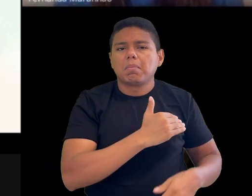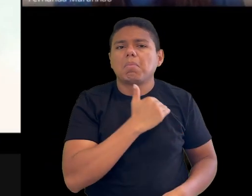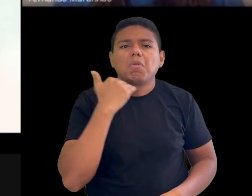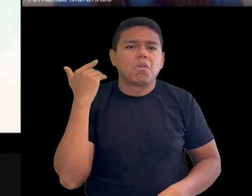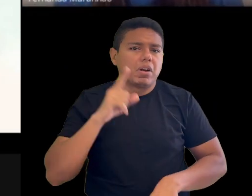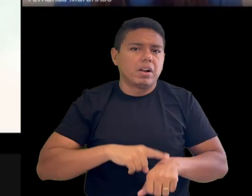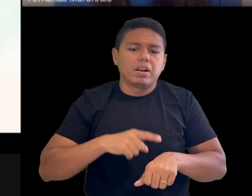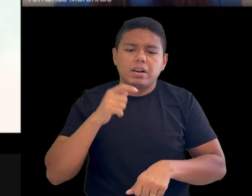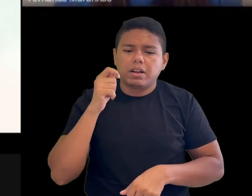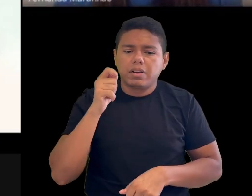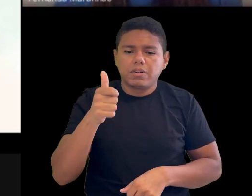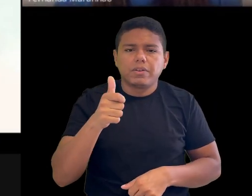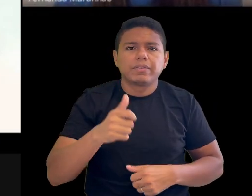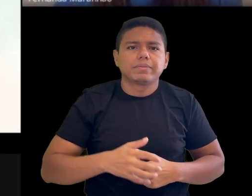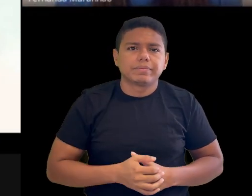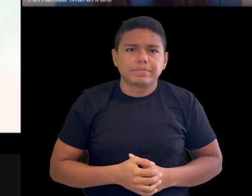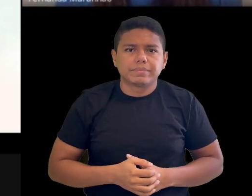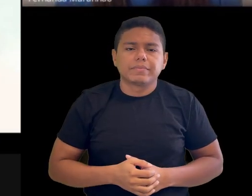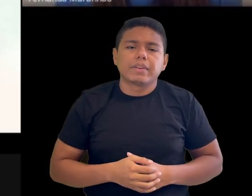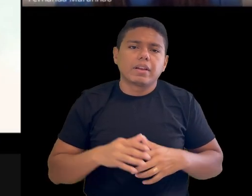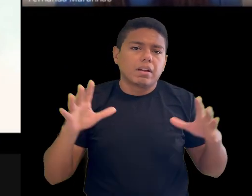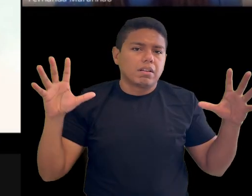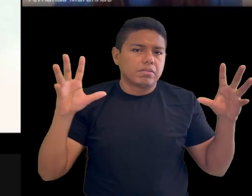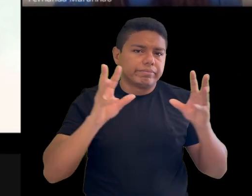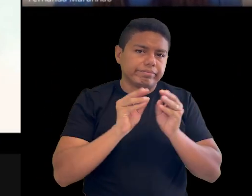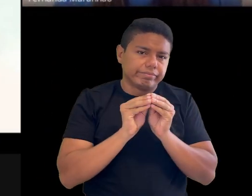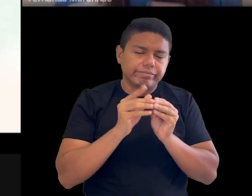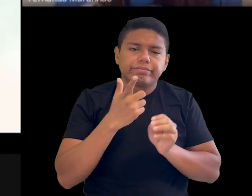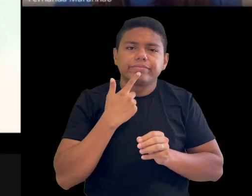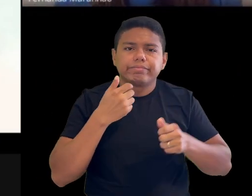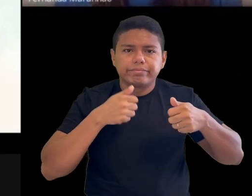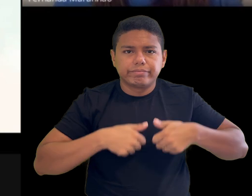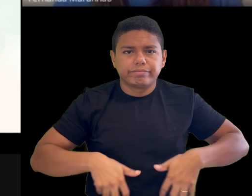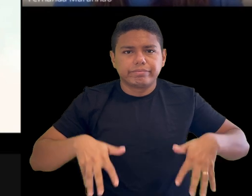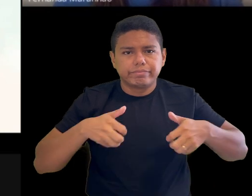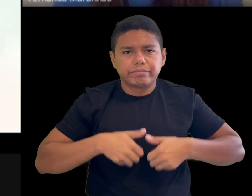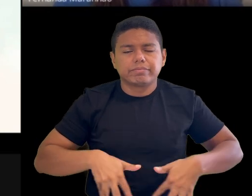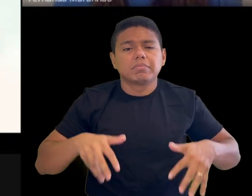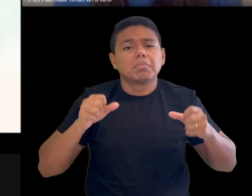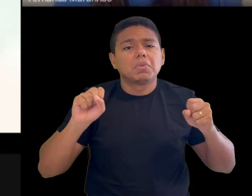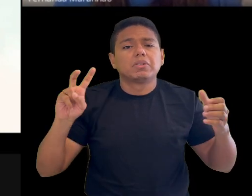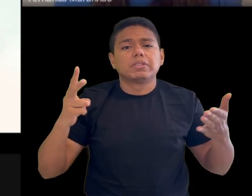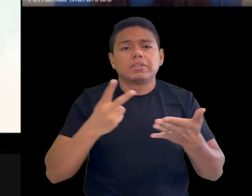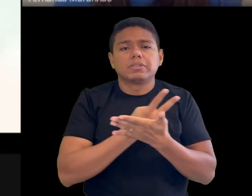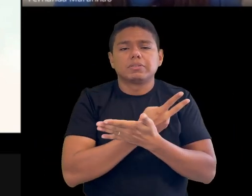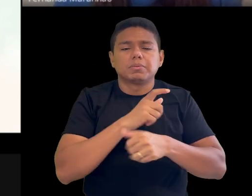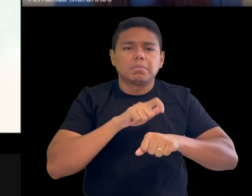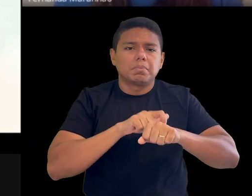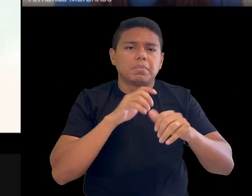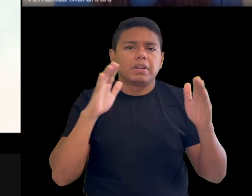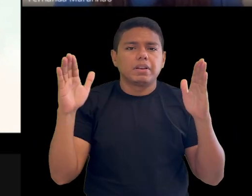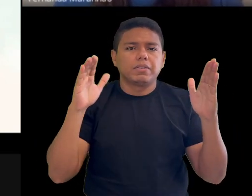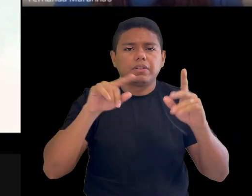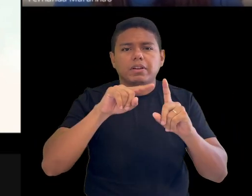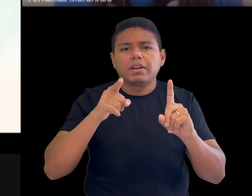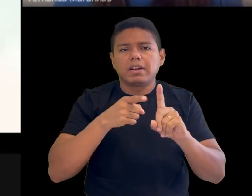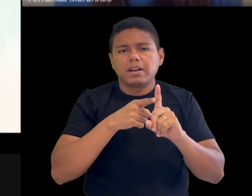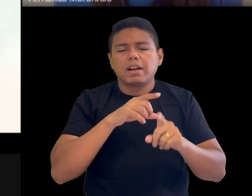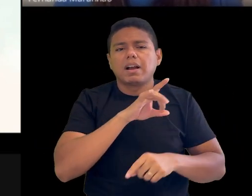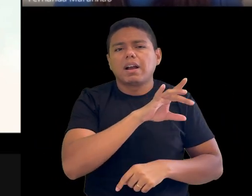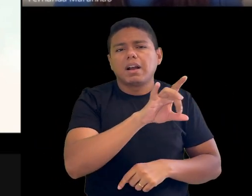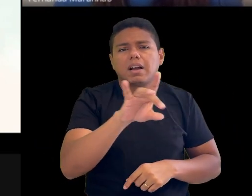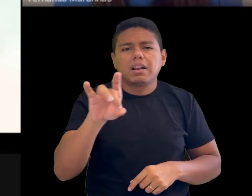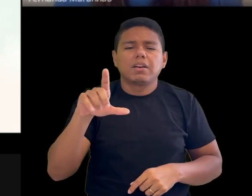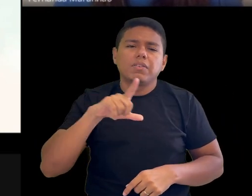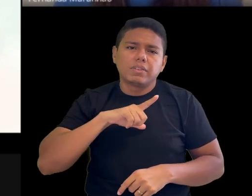grande resumo dos sangramentos que podem acontecer ao longo da gravidez, cada um com as suas características clínicas, as suas formas diagnósticas e um